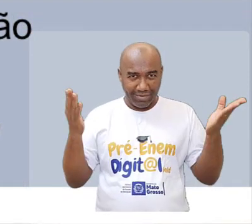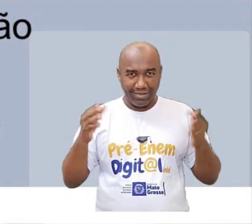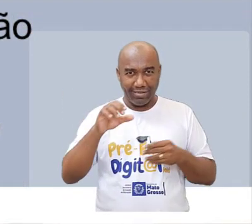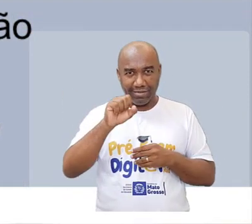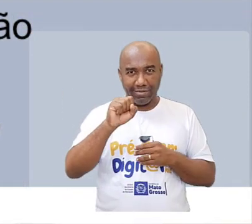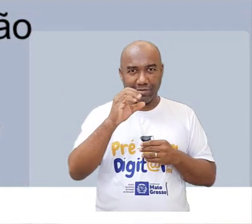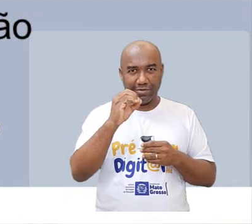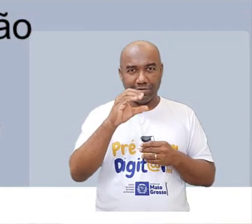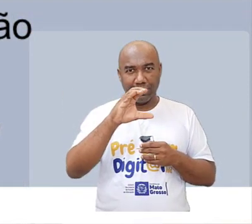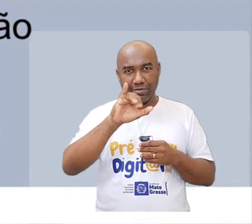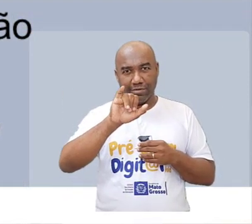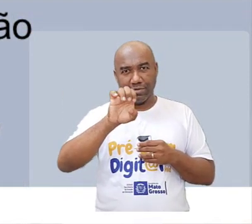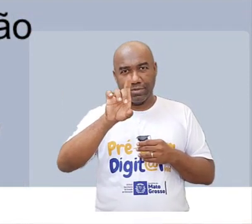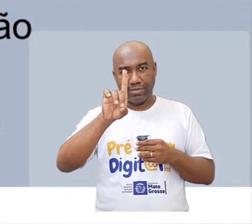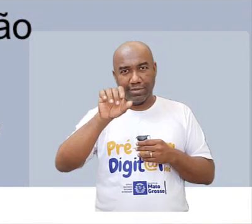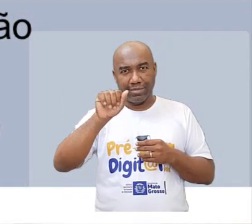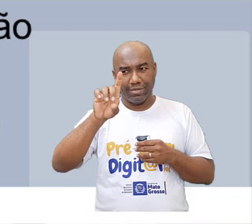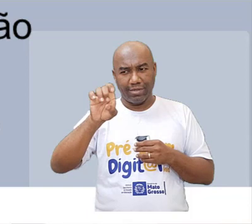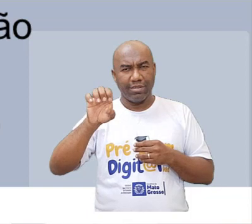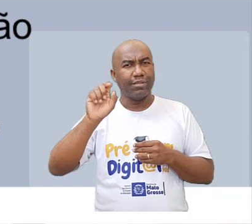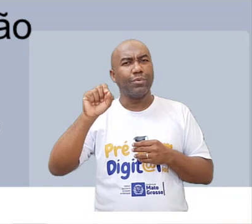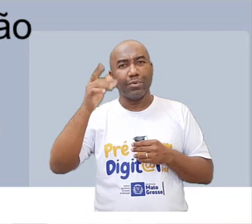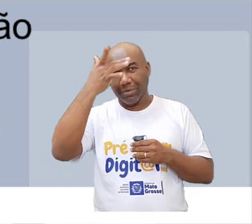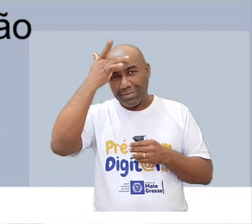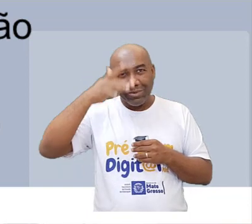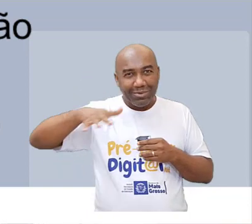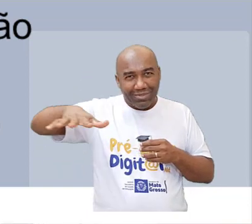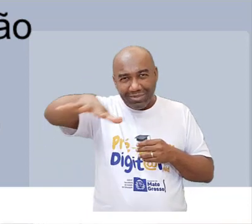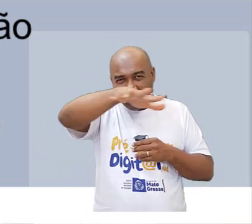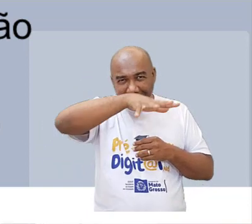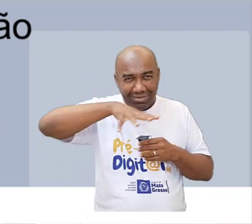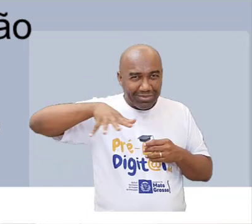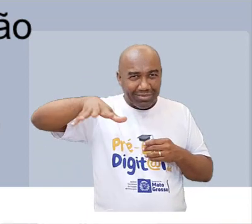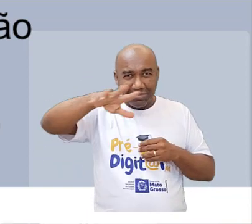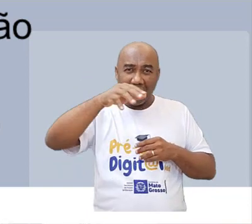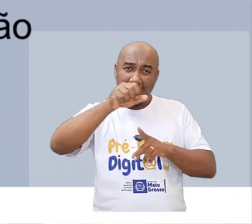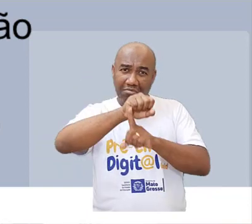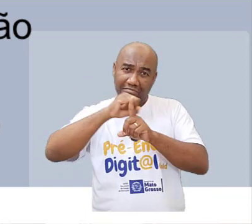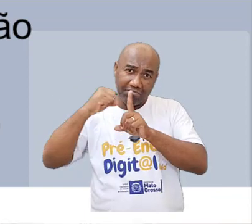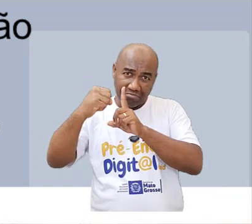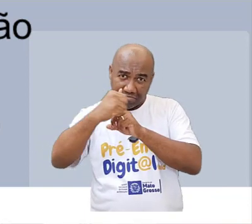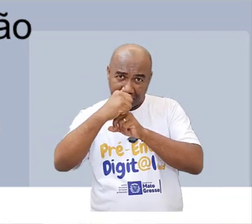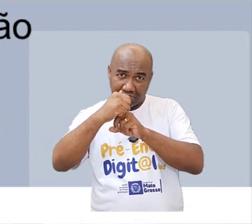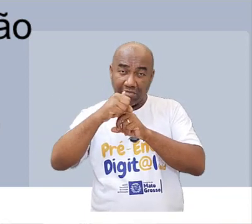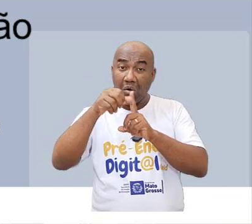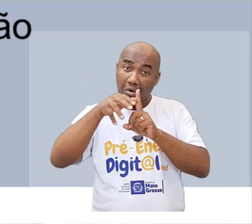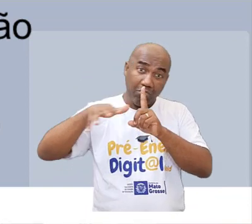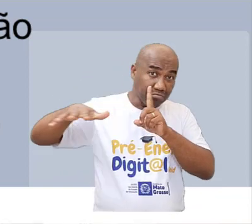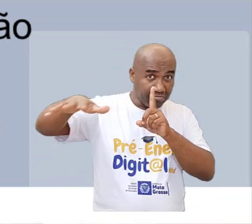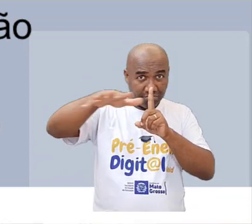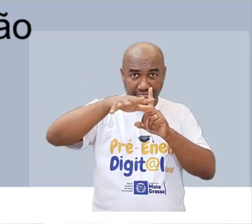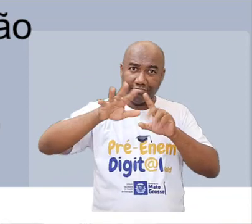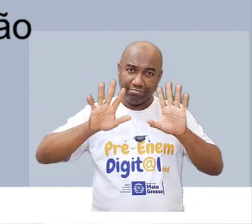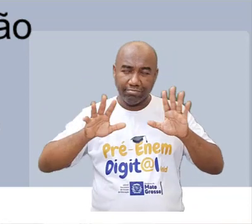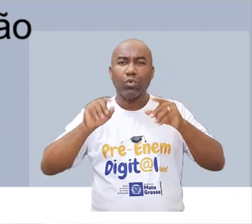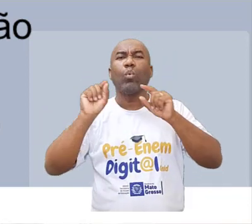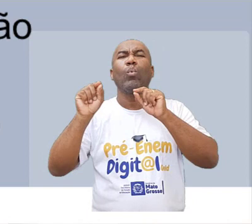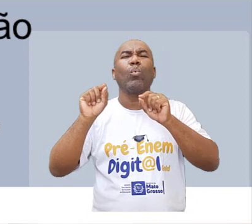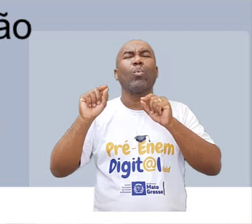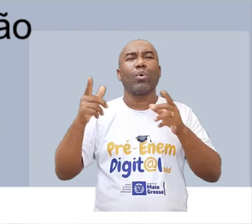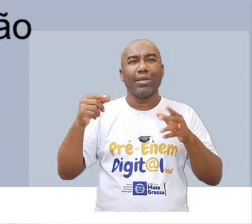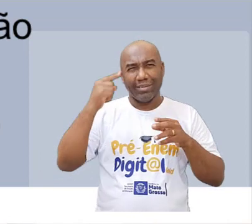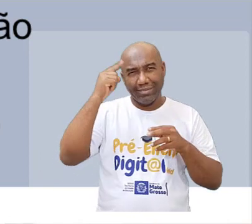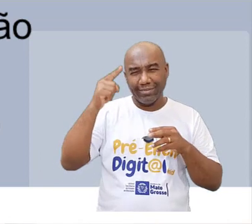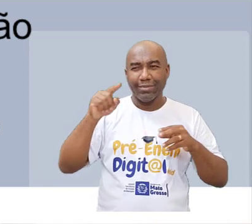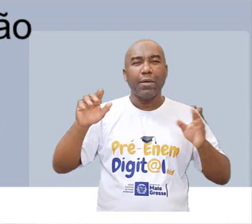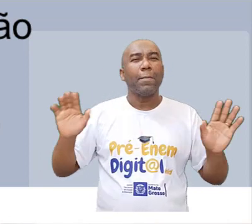Sociedade. E qual que é o papel da sociedade? A sociedade é um papel importantíssimo. Qual é? Ela